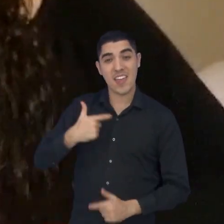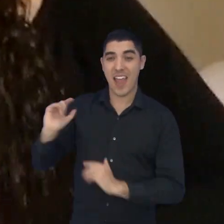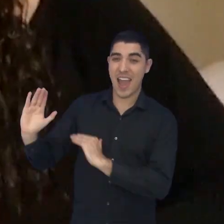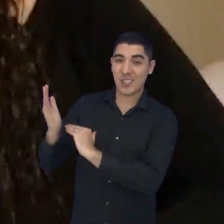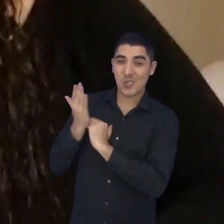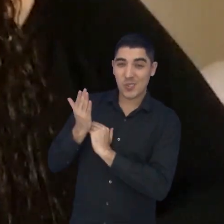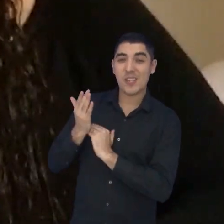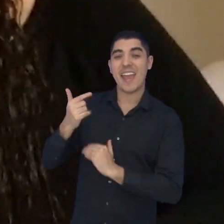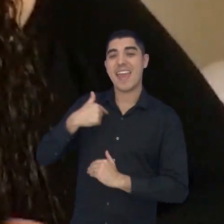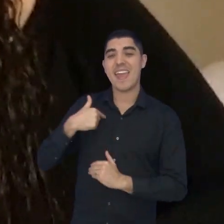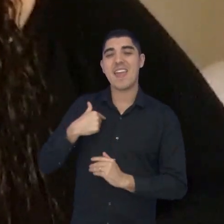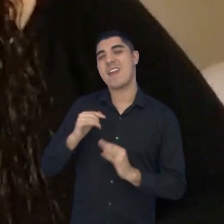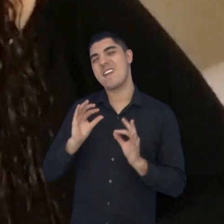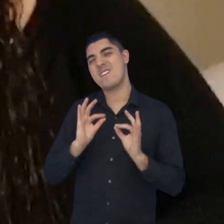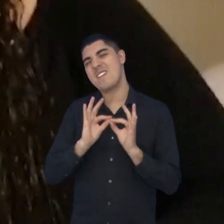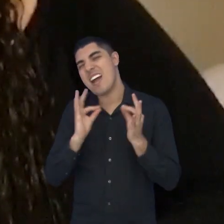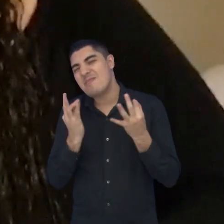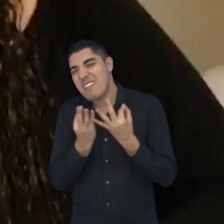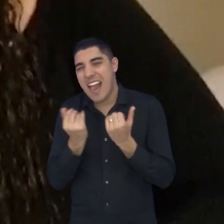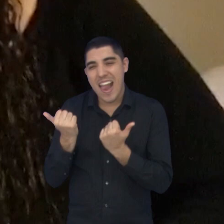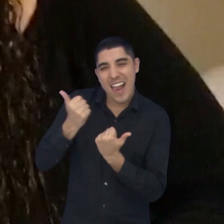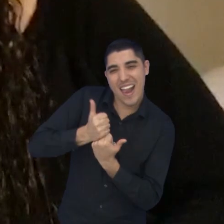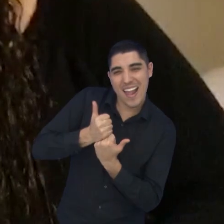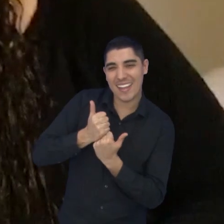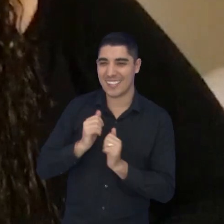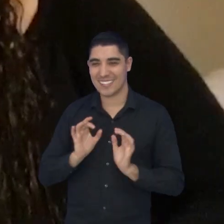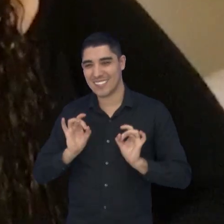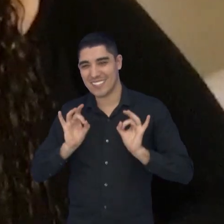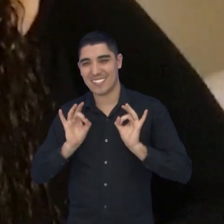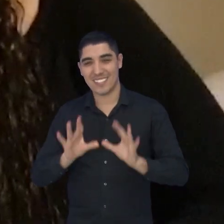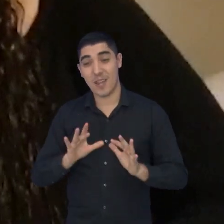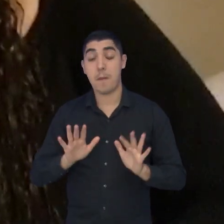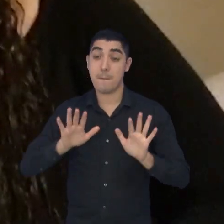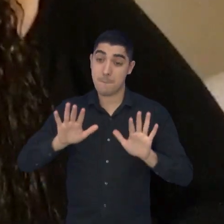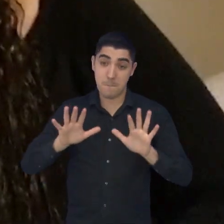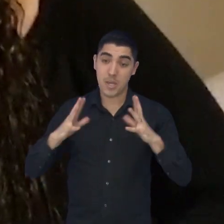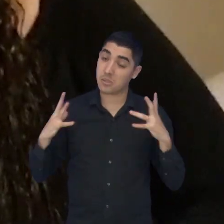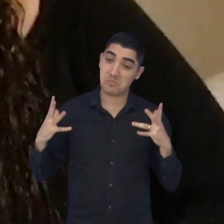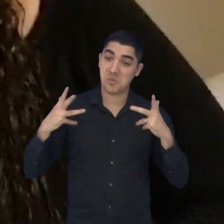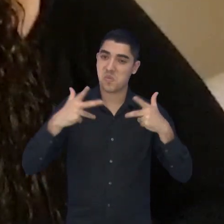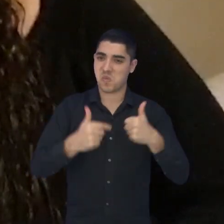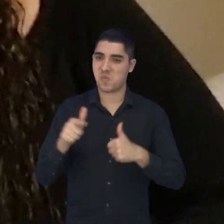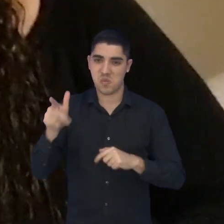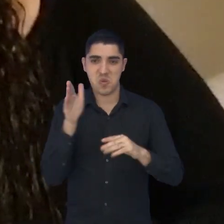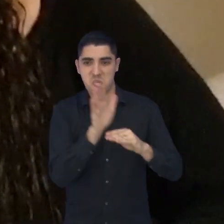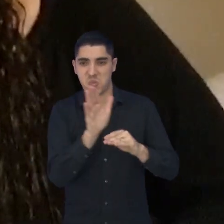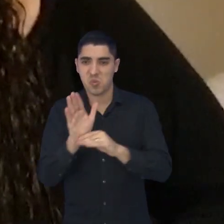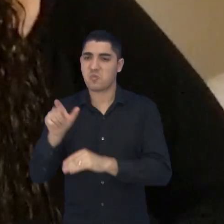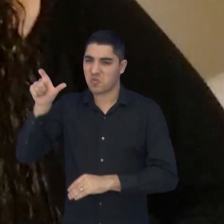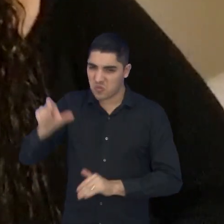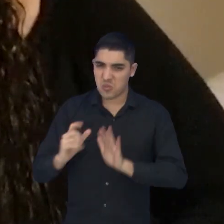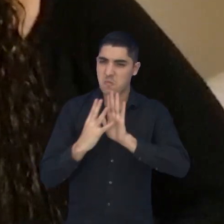família postiça aí, que já foi agregado, mas também para todos, né? Você é uma inspiração, você é uma mulher